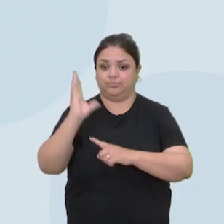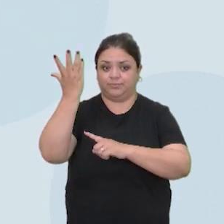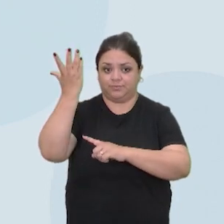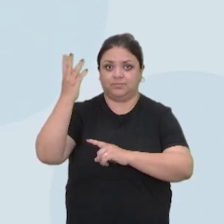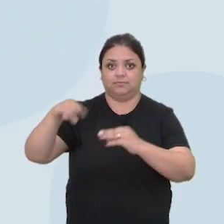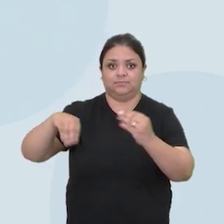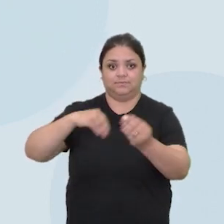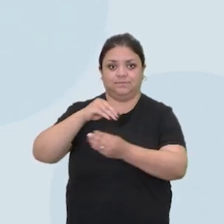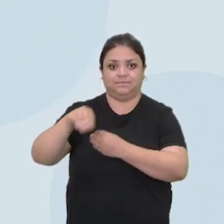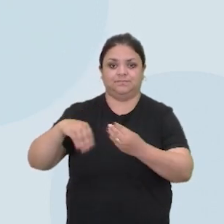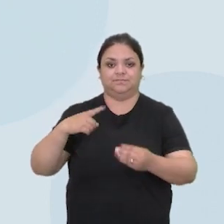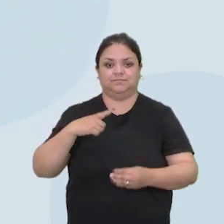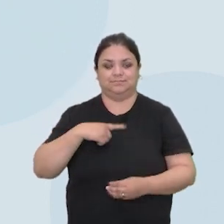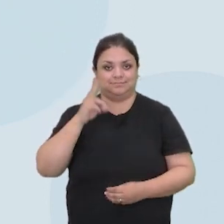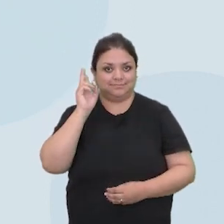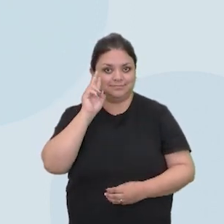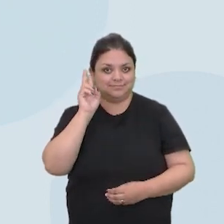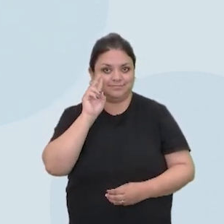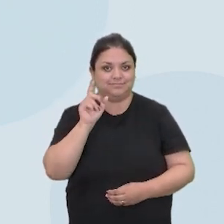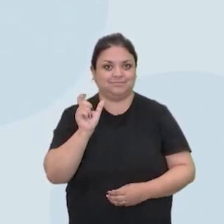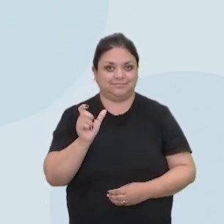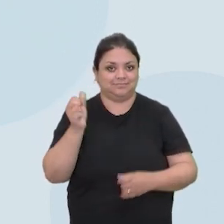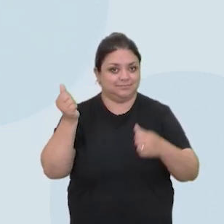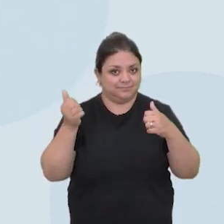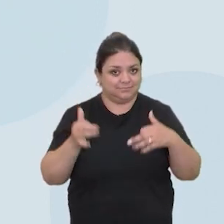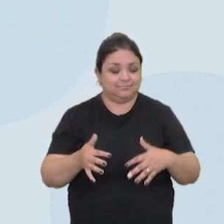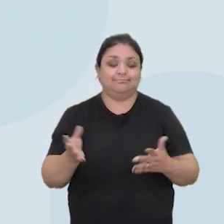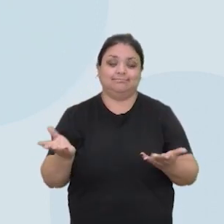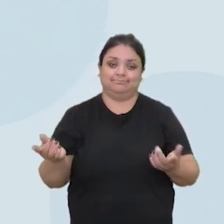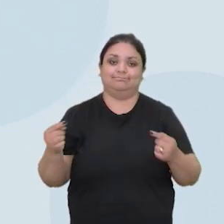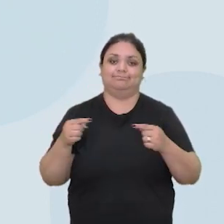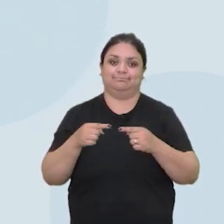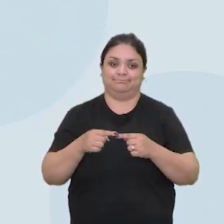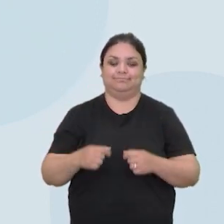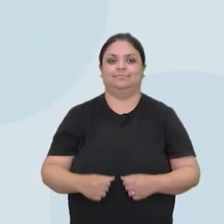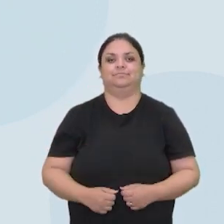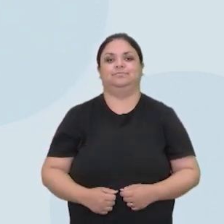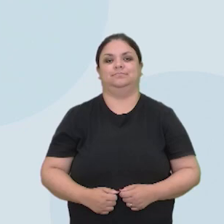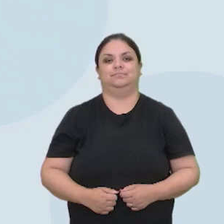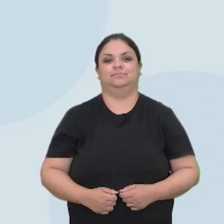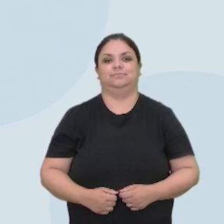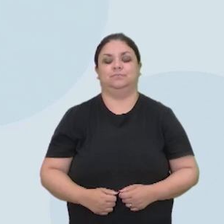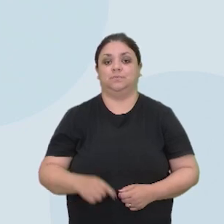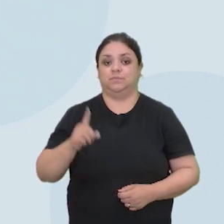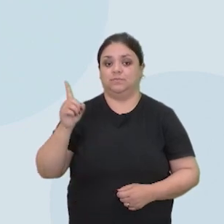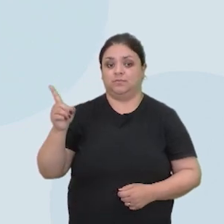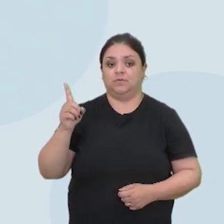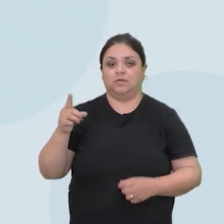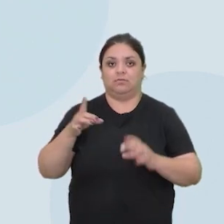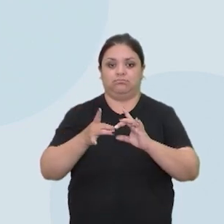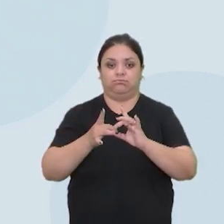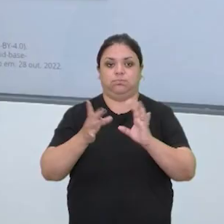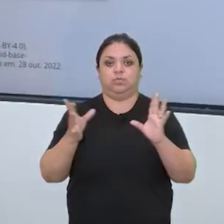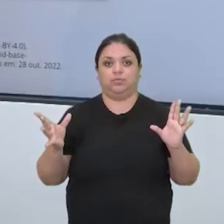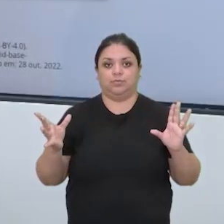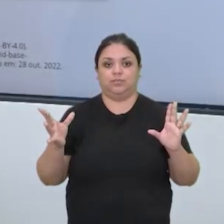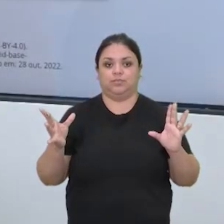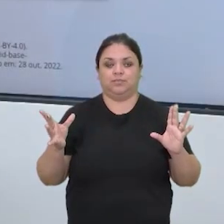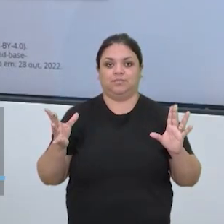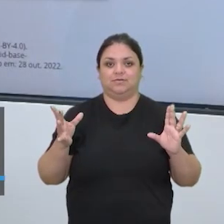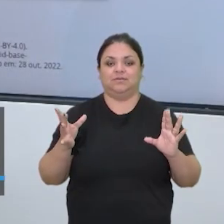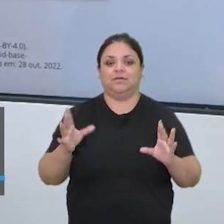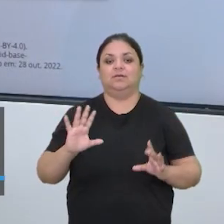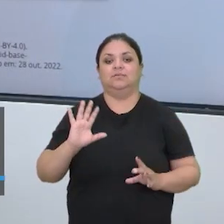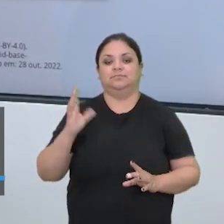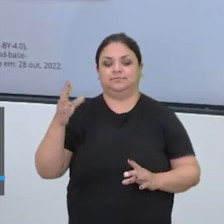lembra daquela palavrinha que eu falei antes? É isso mesmo, tá? Ele vai romper a ligação covalente, onde uma espécie vai